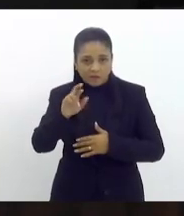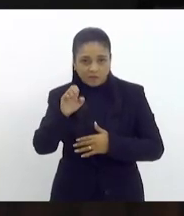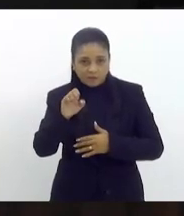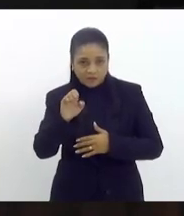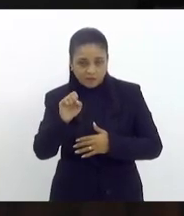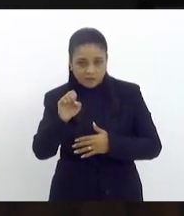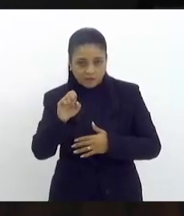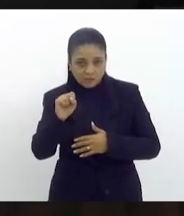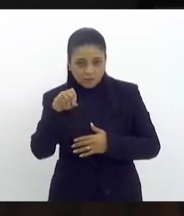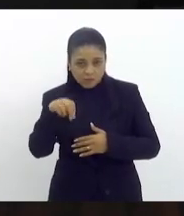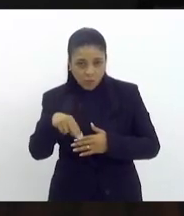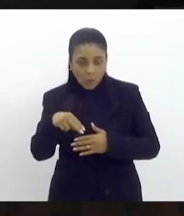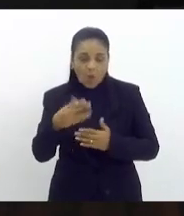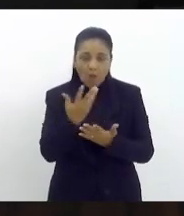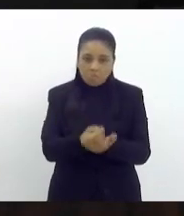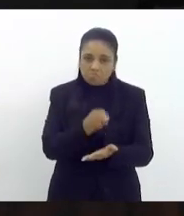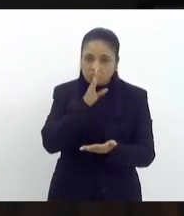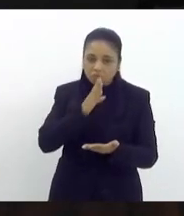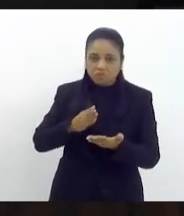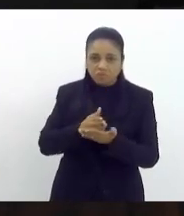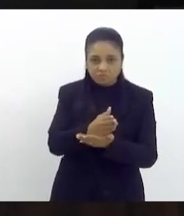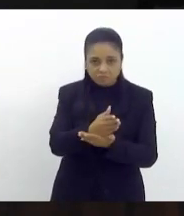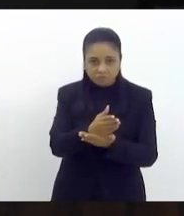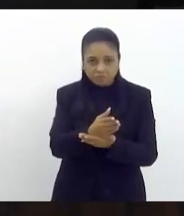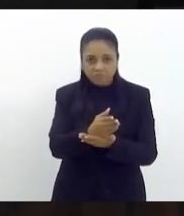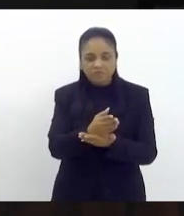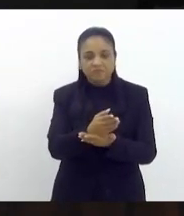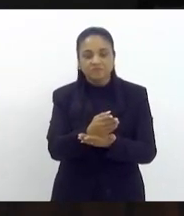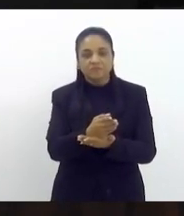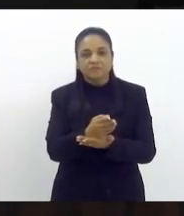aprovam permaneçam como estão aprovados